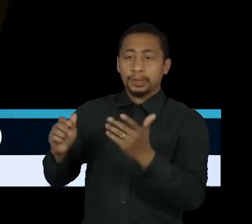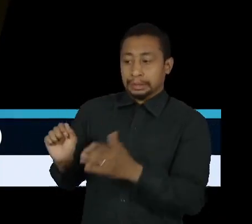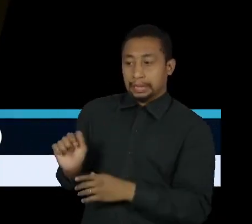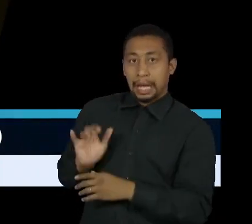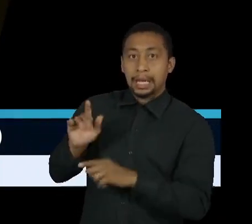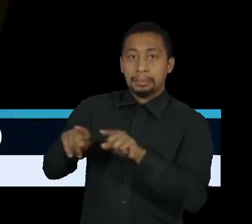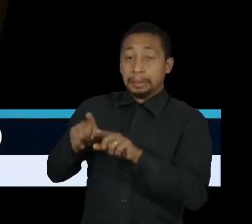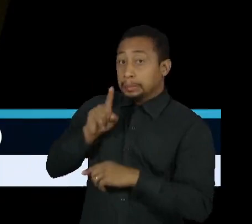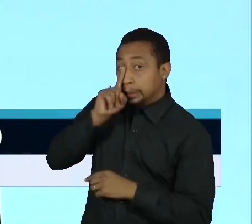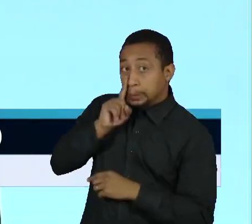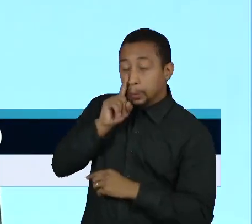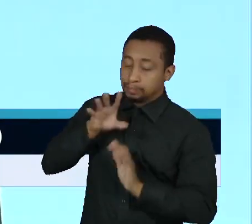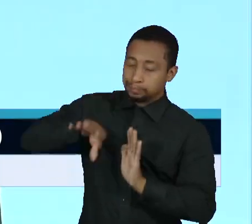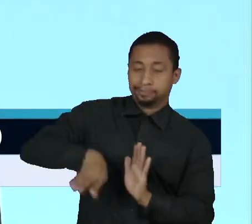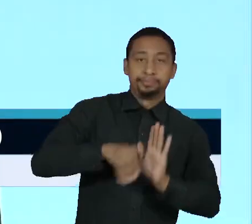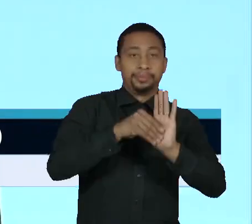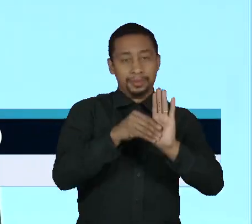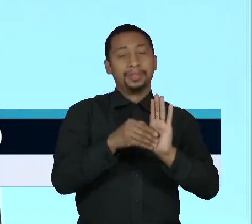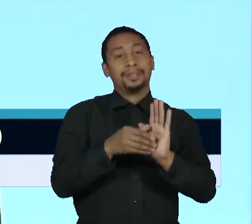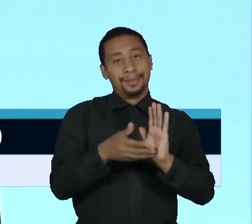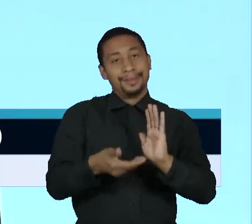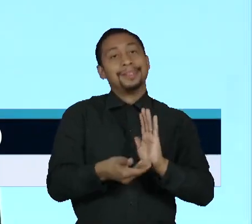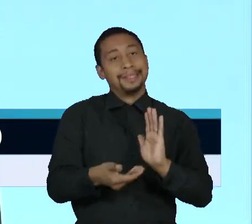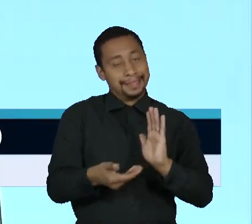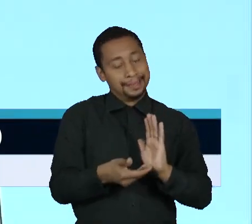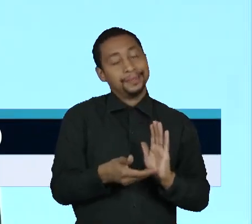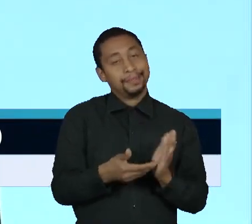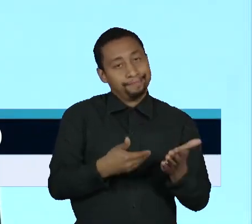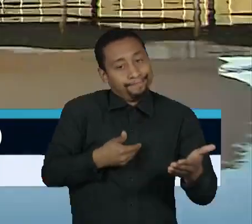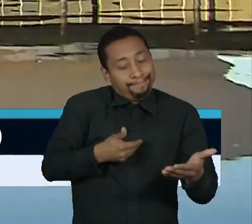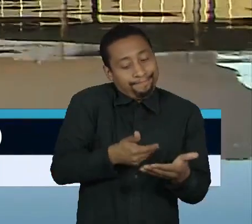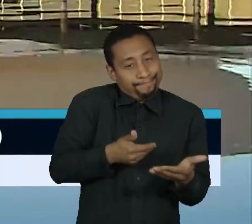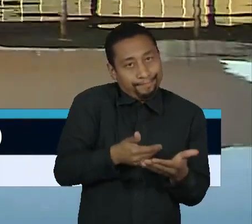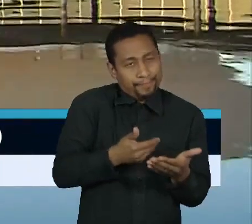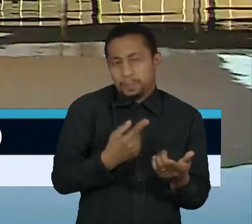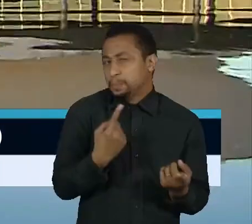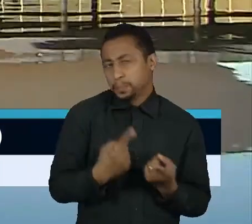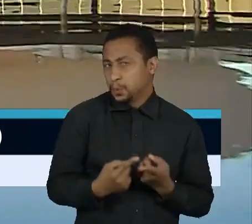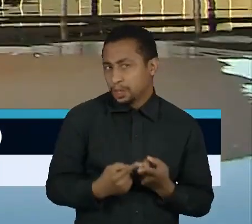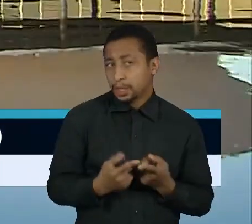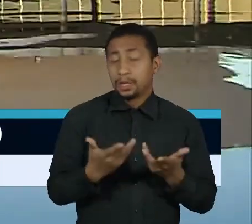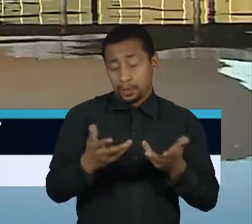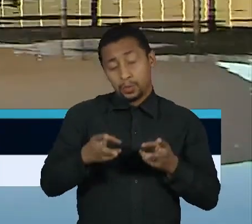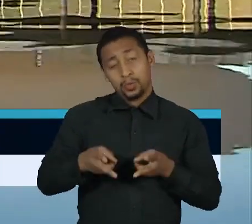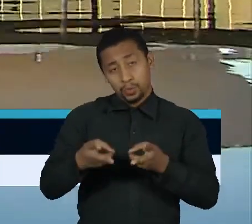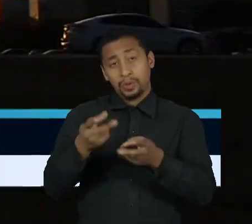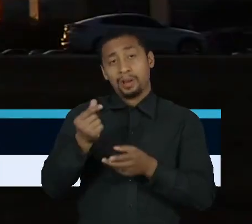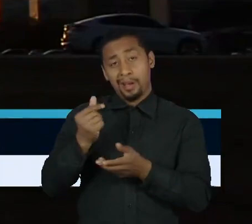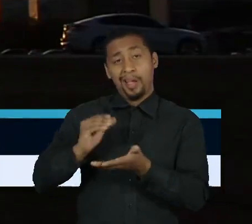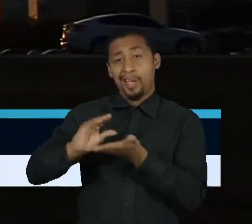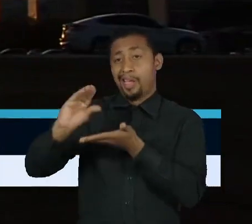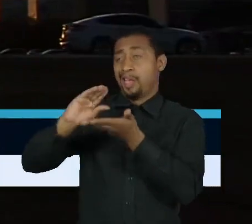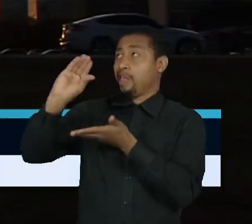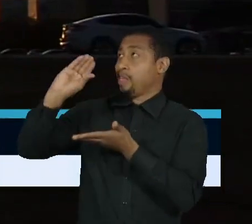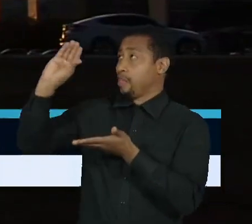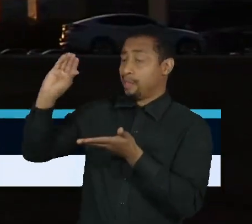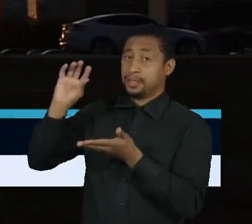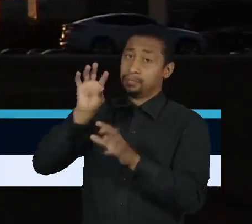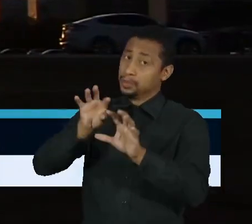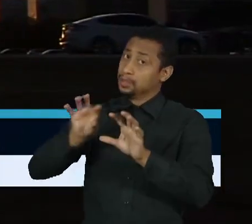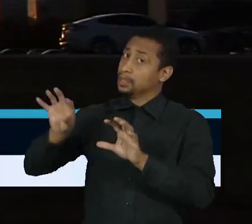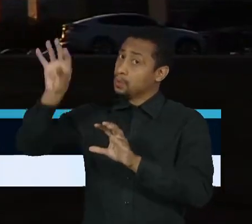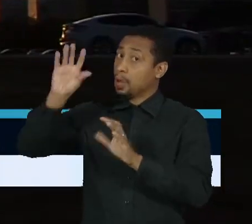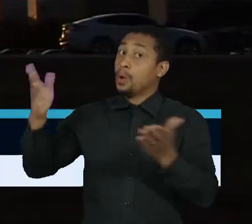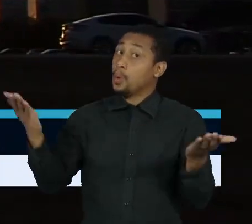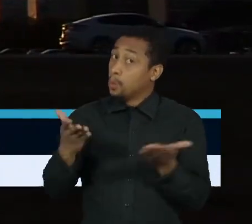última hora na Câmara. Essa contribuição seria uma jogada para manter o financiamento de fundos estaduais, hoje feito por taxas